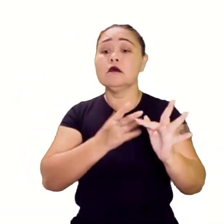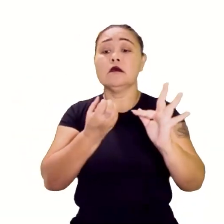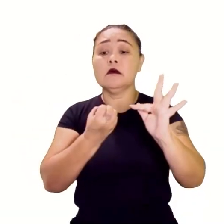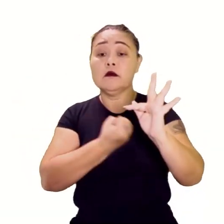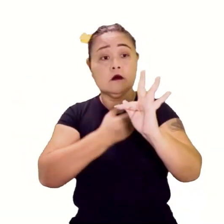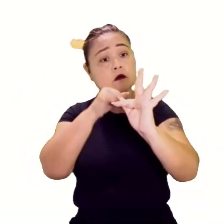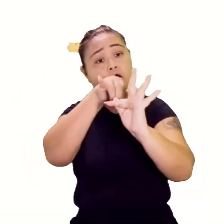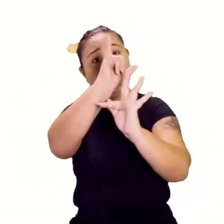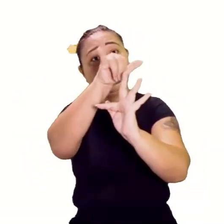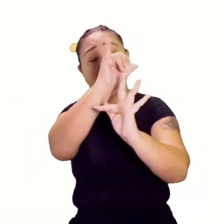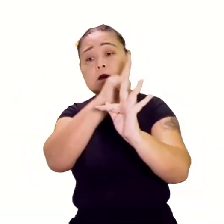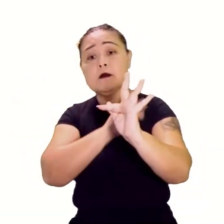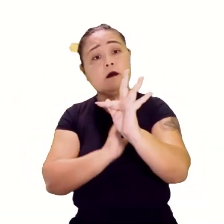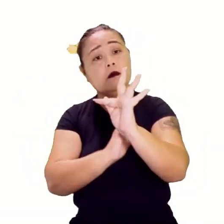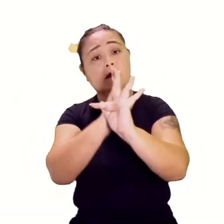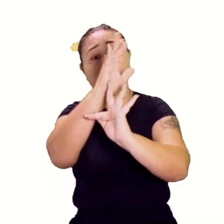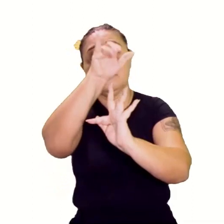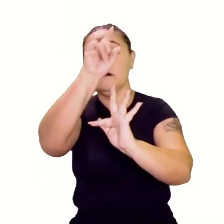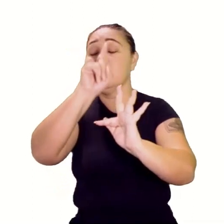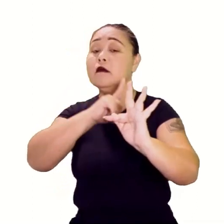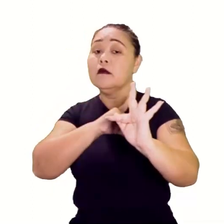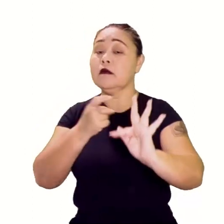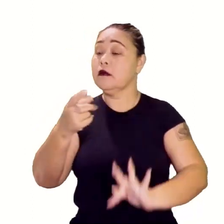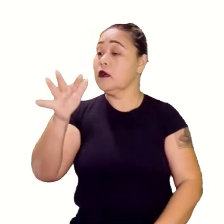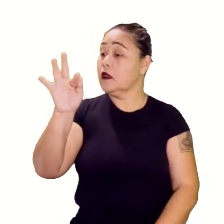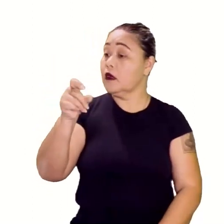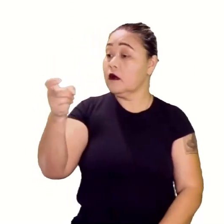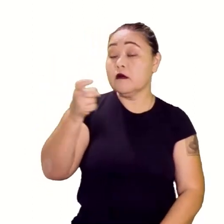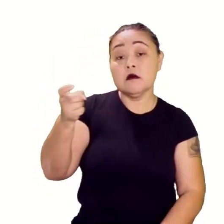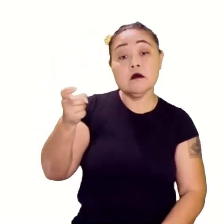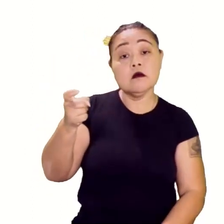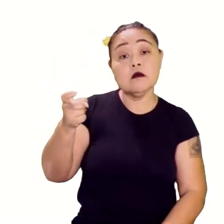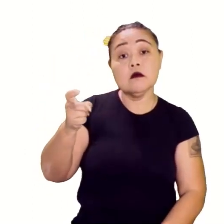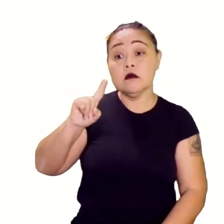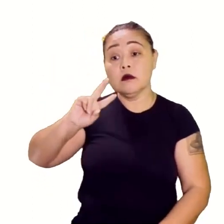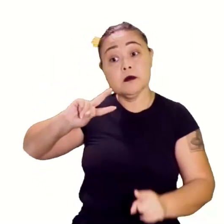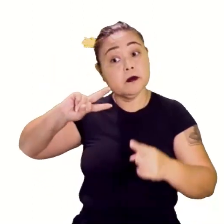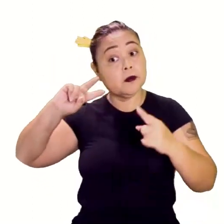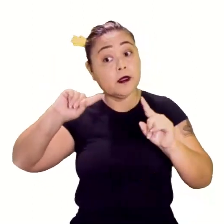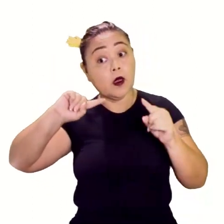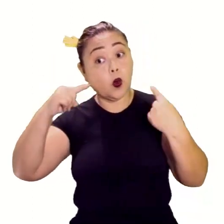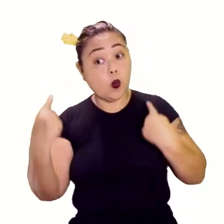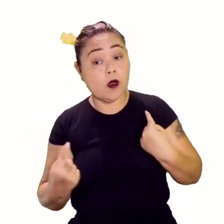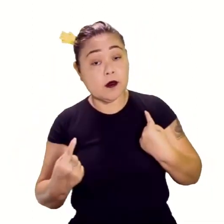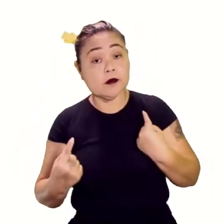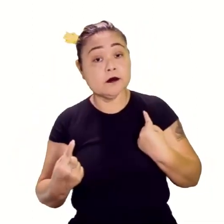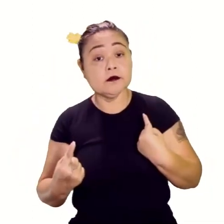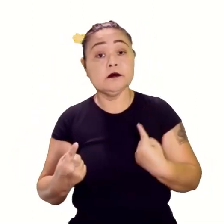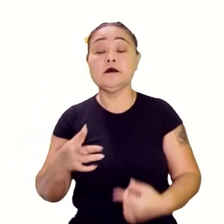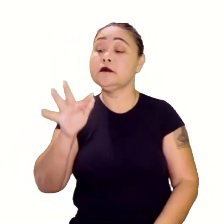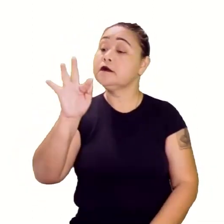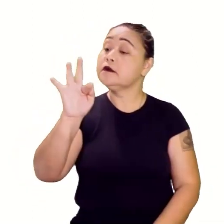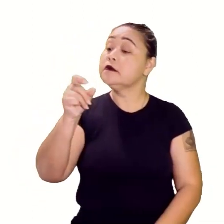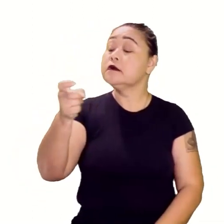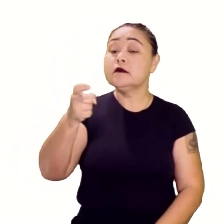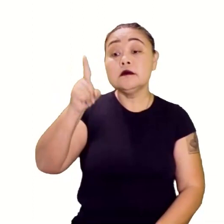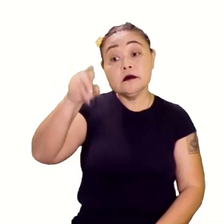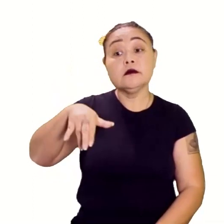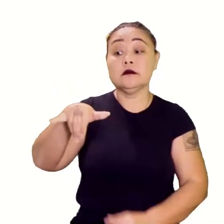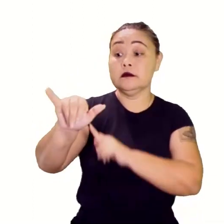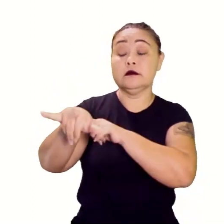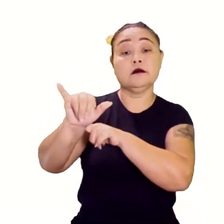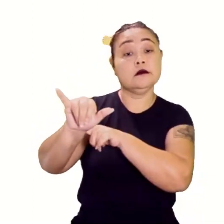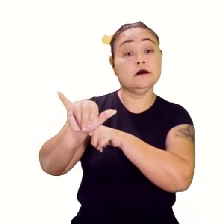em Y agora eu tenho valores em f de x. Ele vai ser o contrário do outro, né? Quem é o meu f de x agora? É o meu